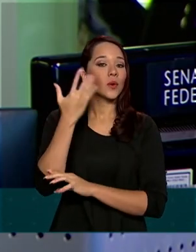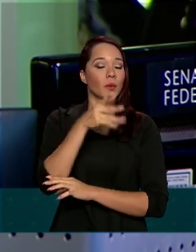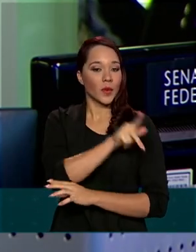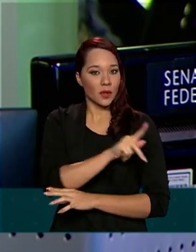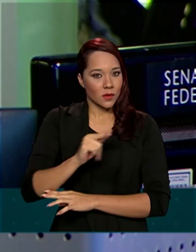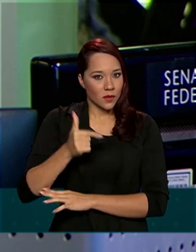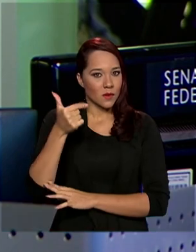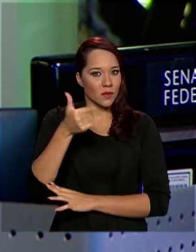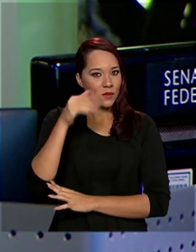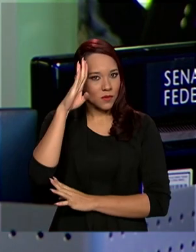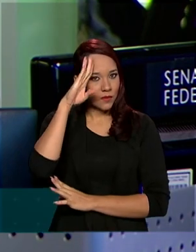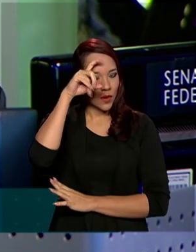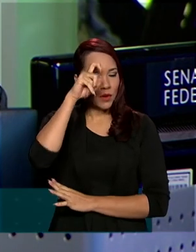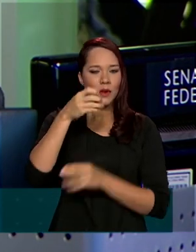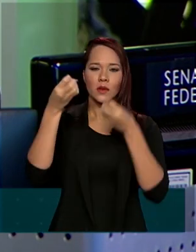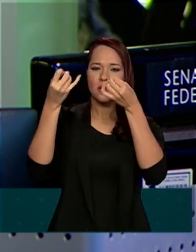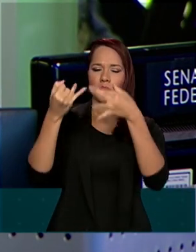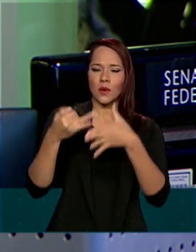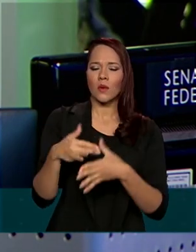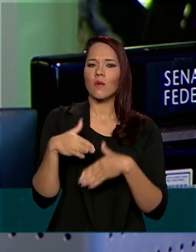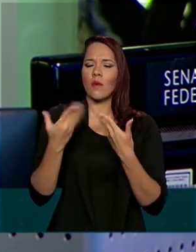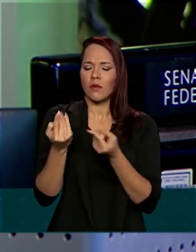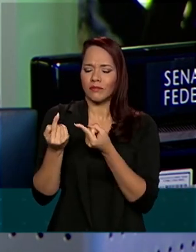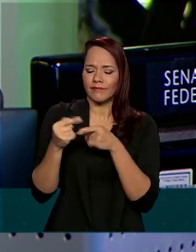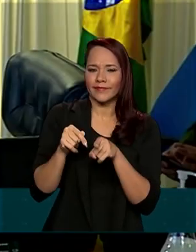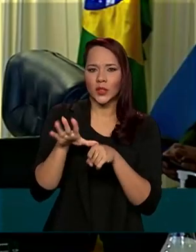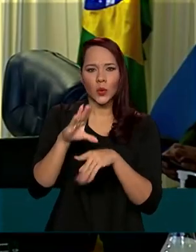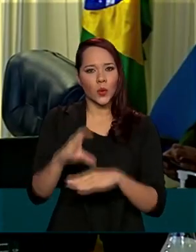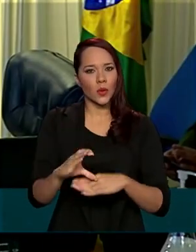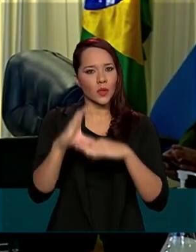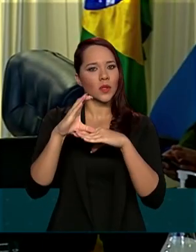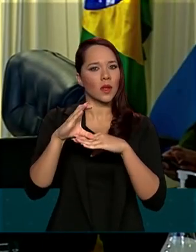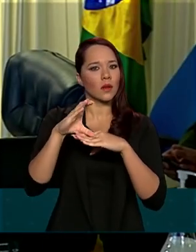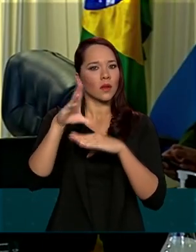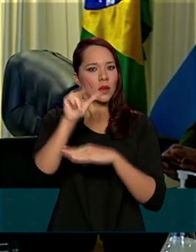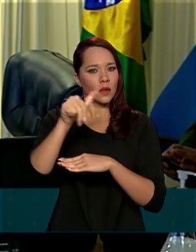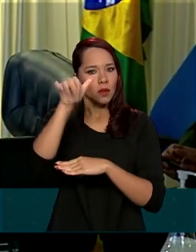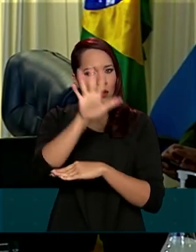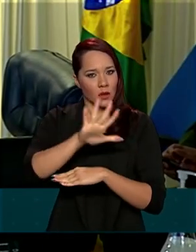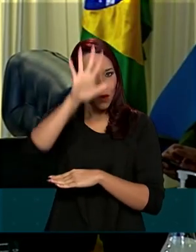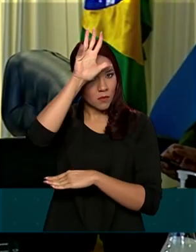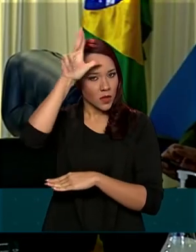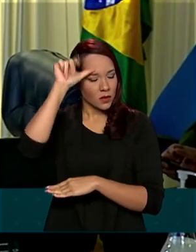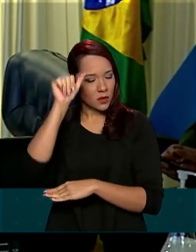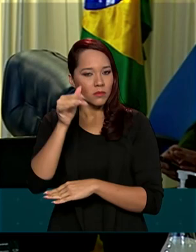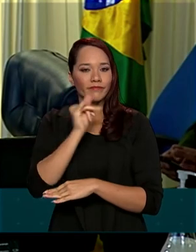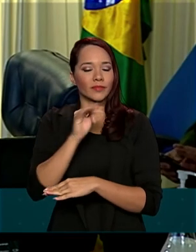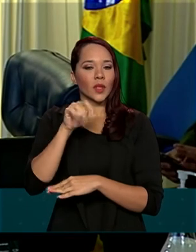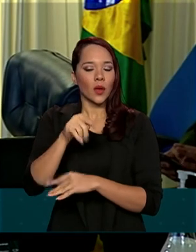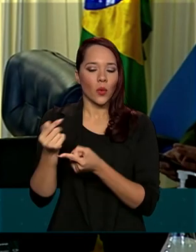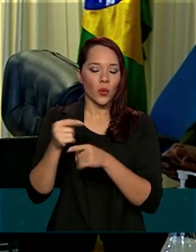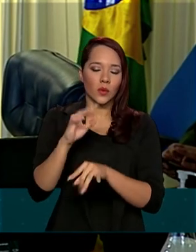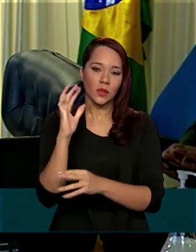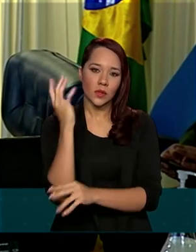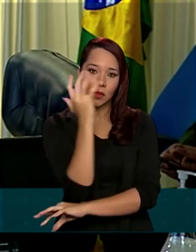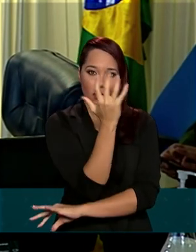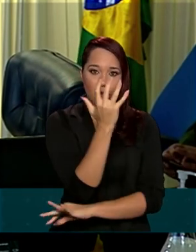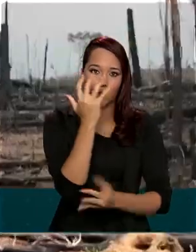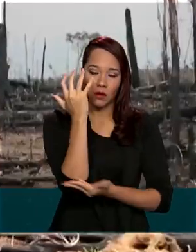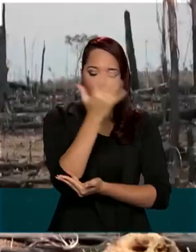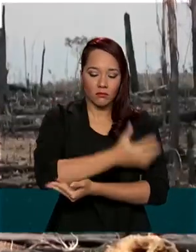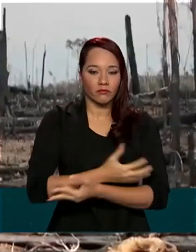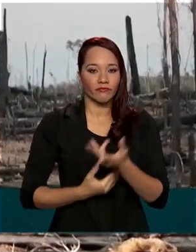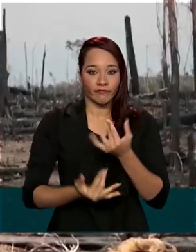Mourão explicou os principais desafios do Conselho Nacional da Amazônia, como o combate ao desmatamento e as queimadas na